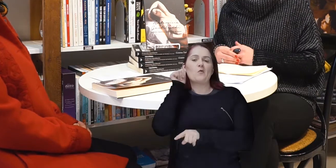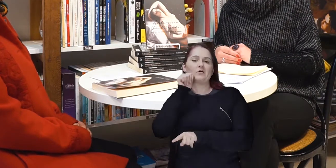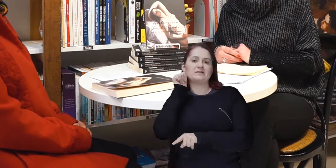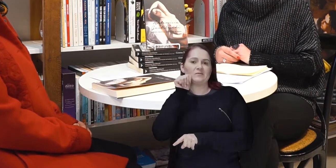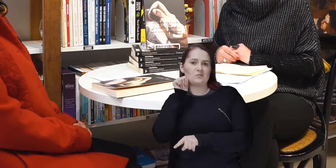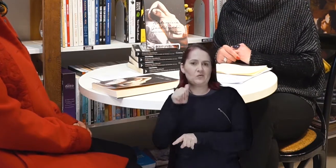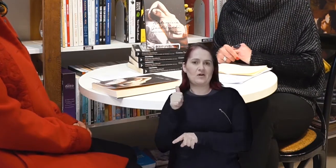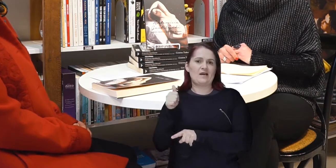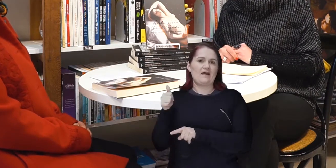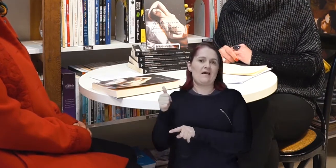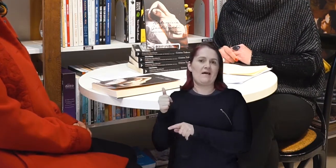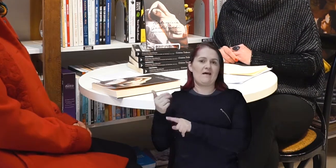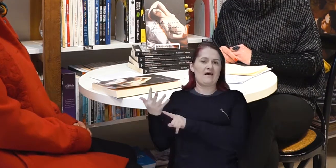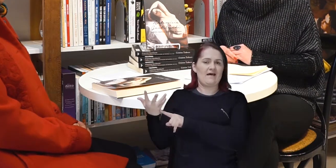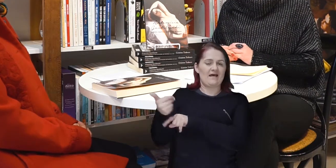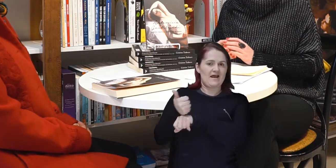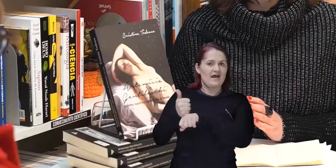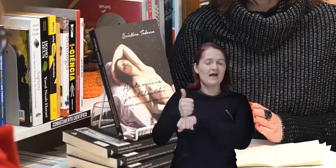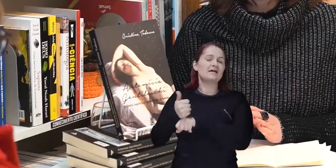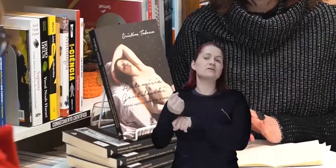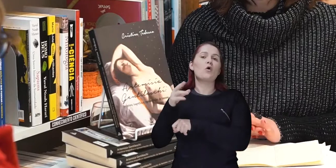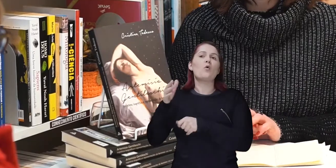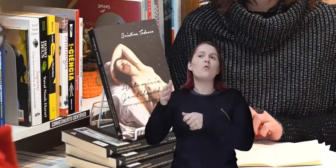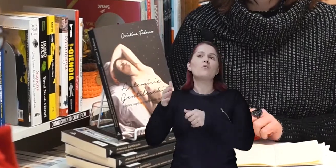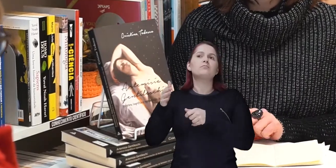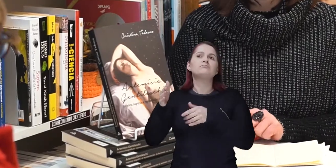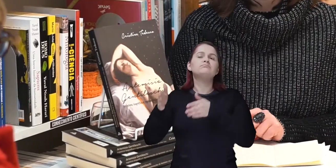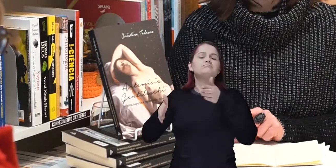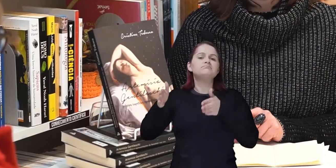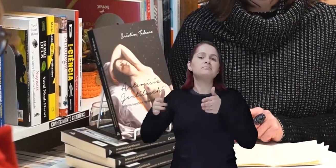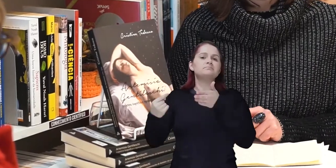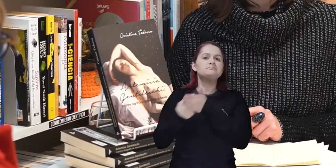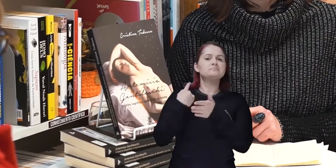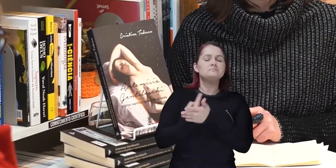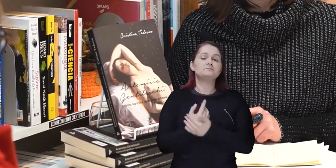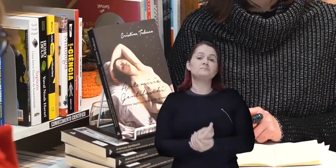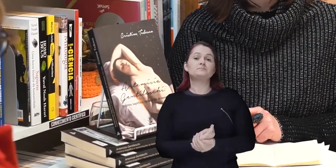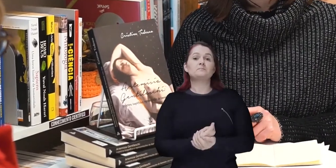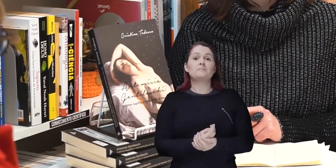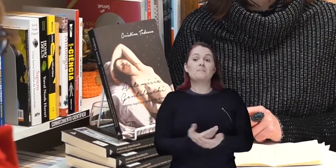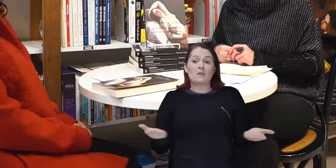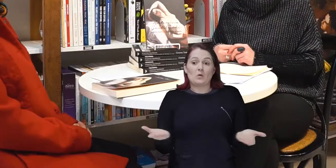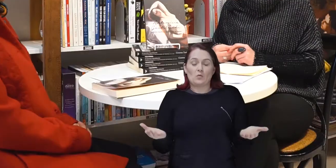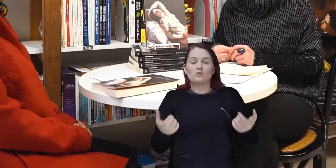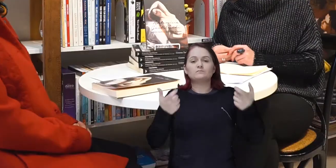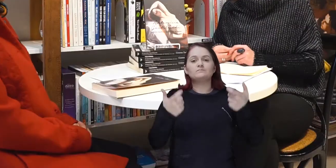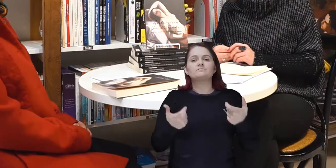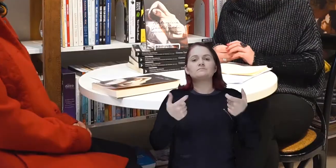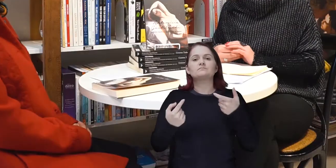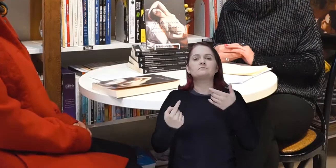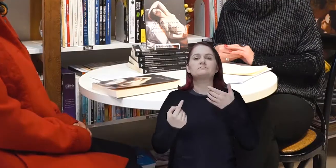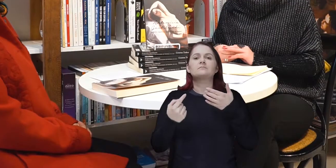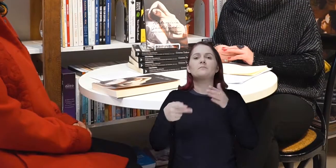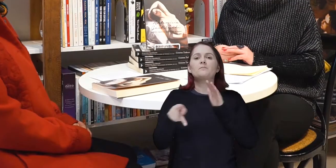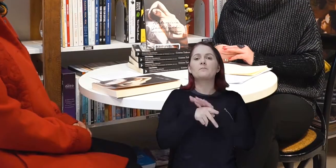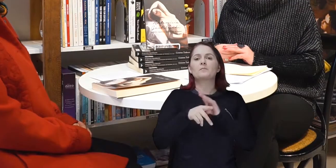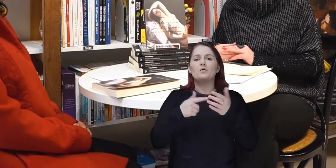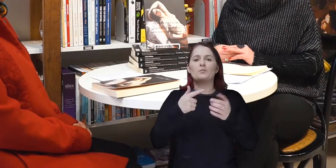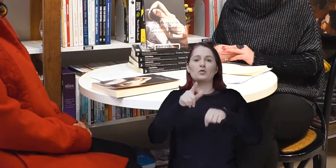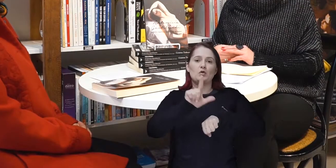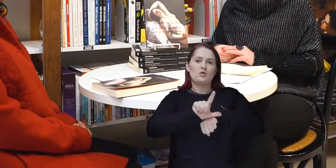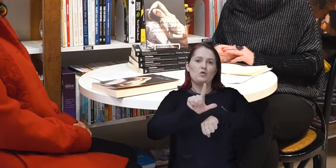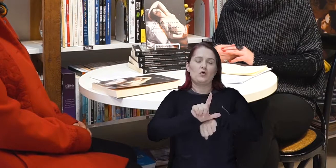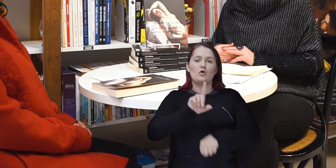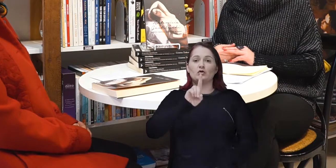outras mulheres artistas do período. Então, a gente vai fazer essa atividade aqui hoje, que não por acaso está sendo realizado